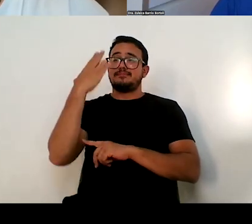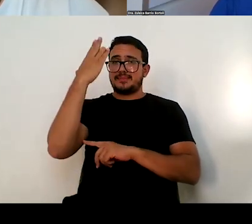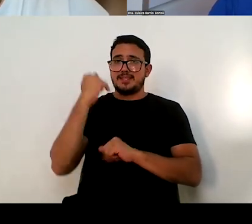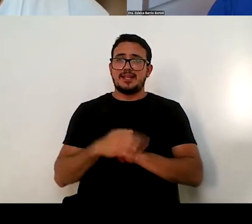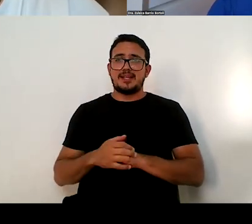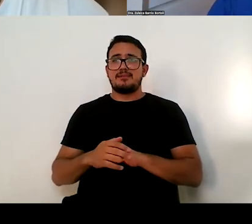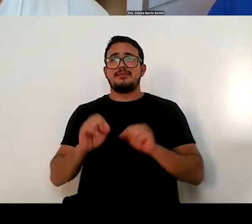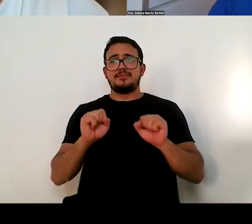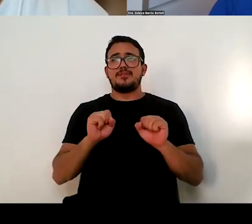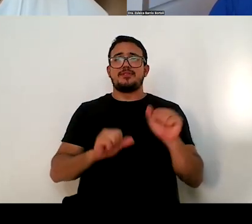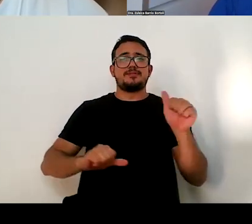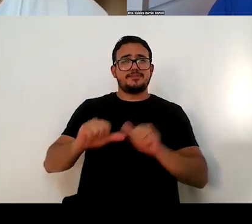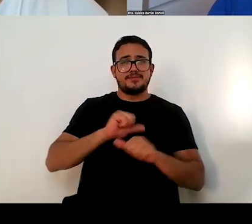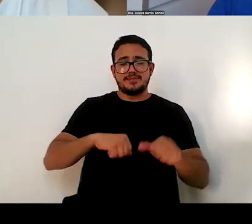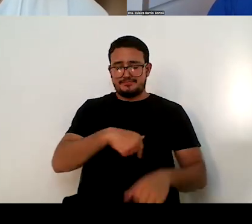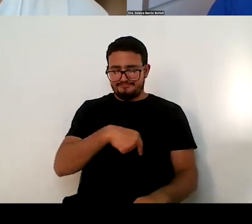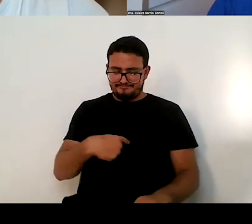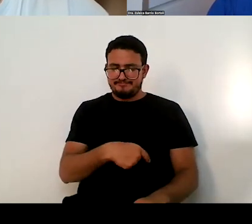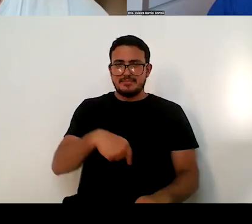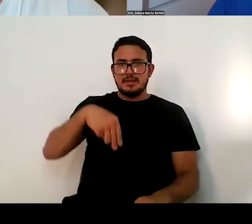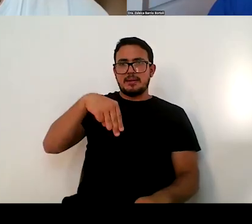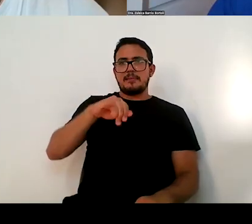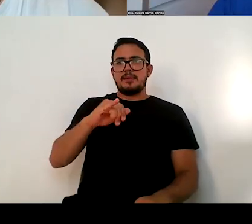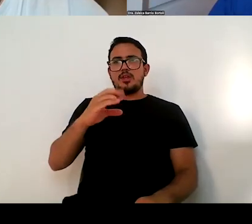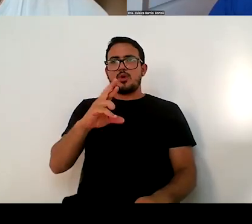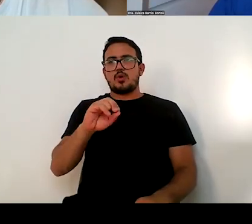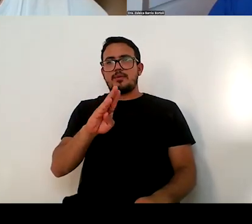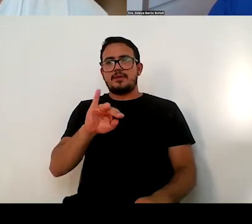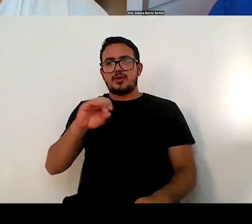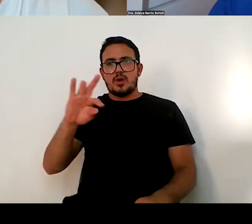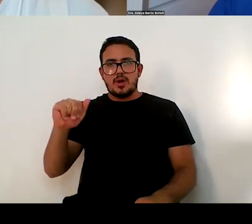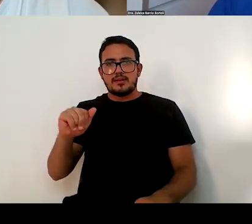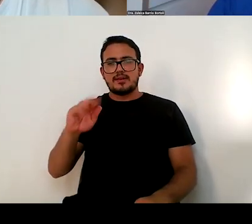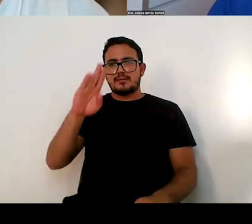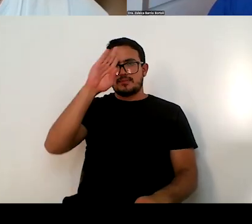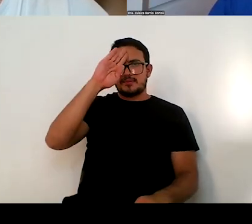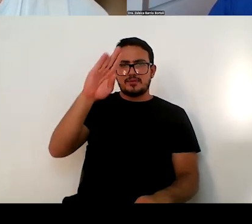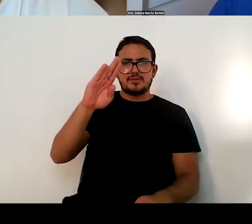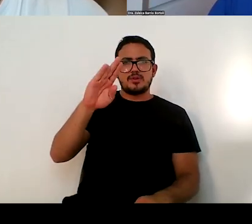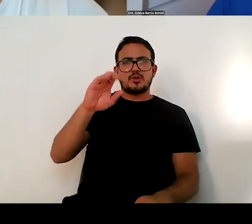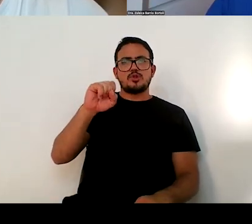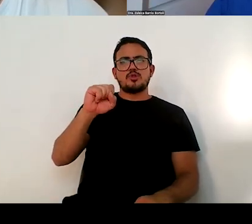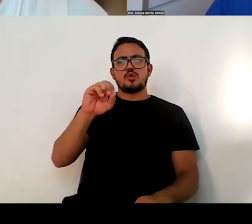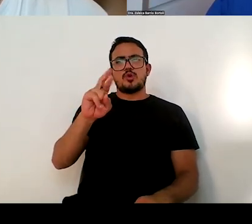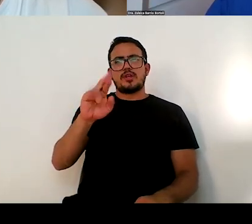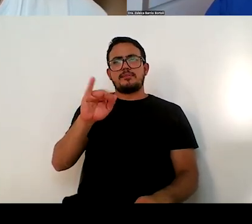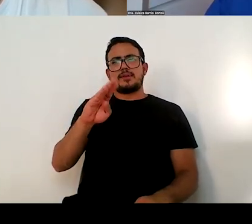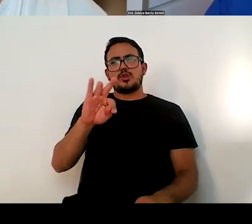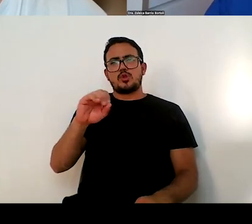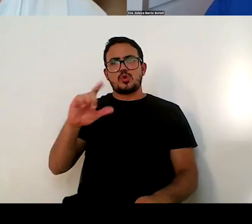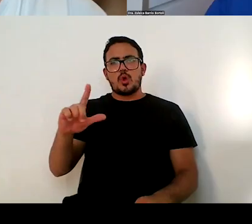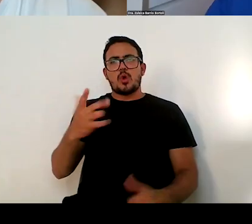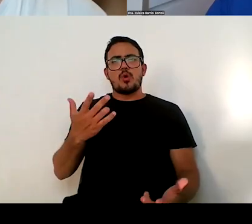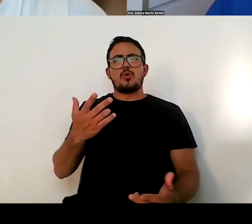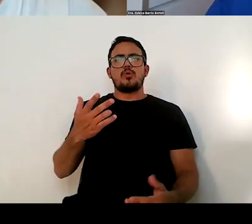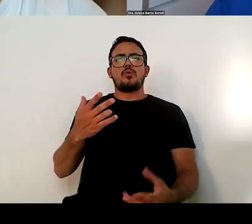microbiota, levar à desbiose, principalmente aquele xilitol, o sorbitol. Xilitol é muito usado para culinária, né?